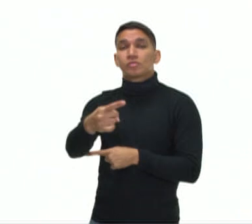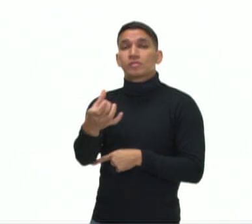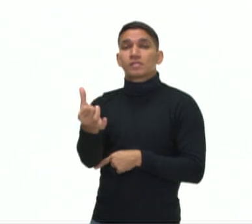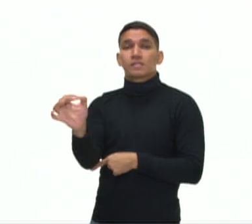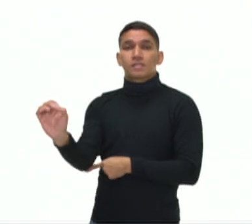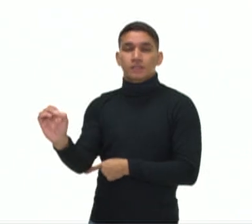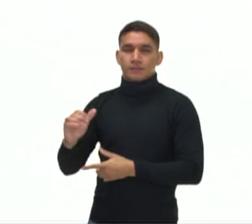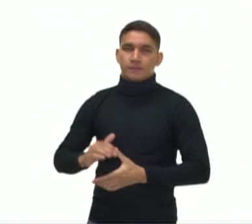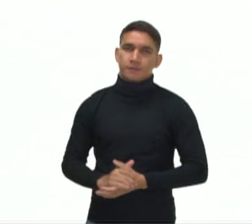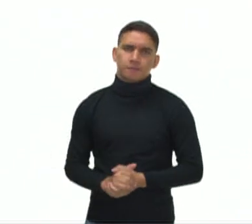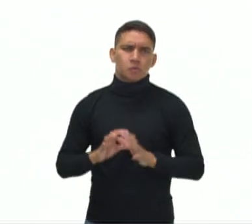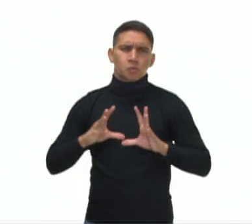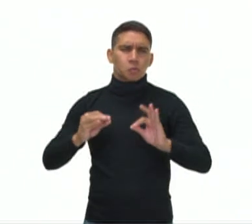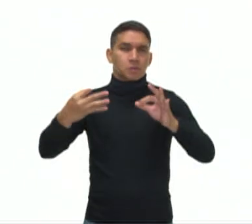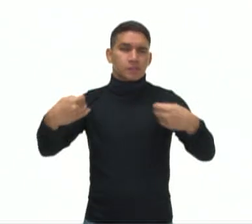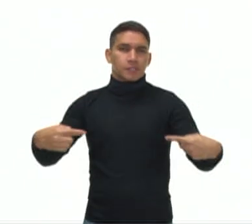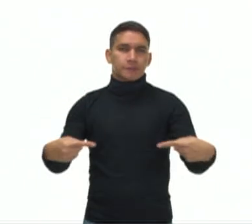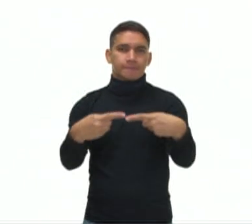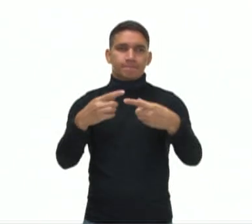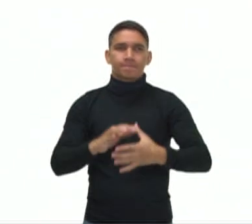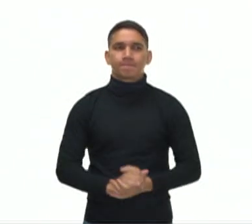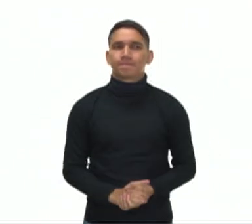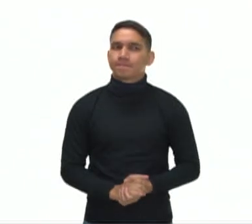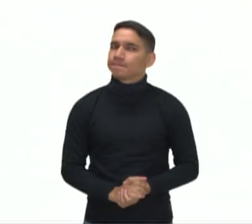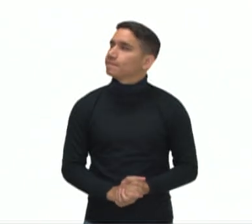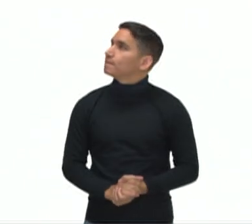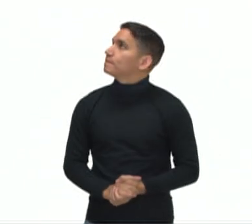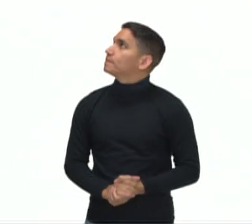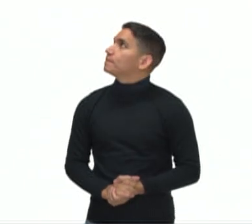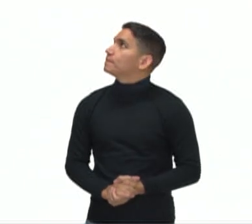5.600, né? Tudo certinho ali.